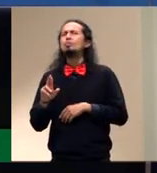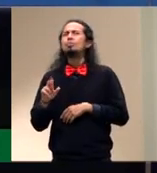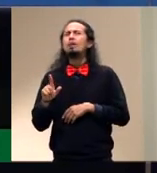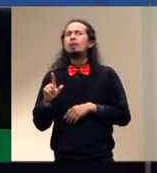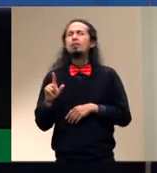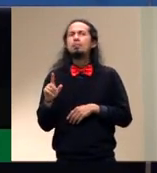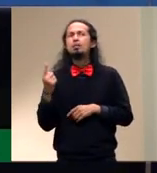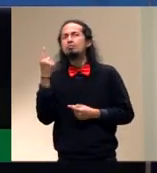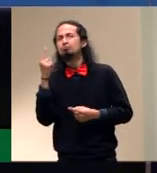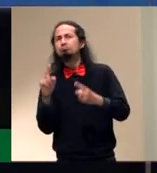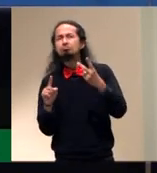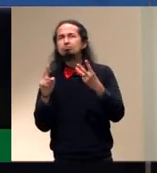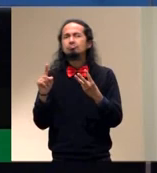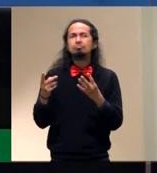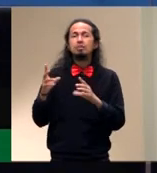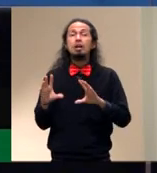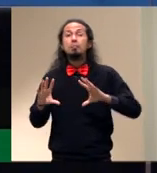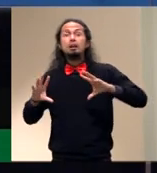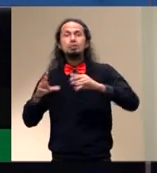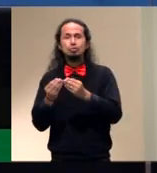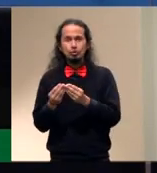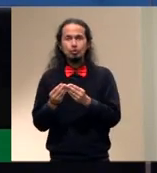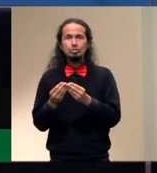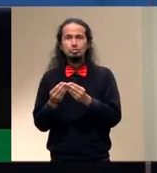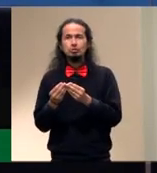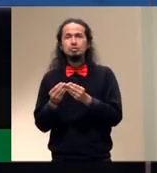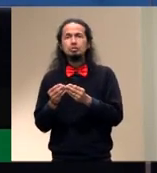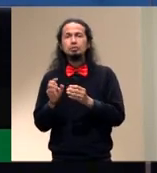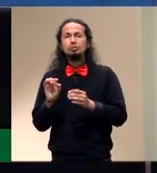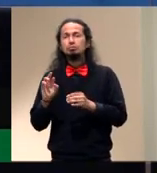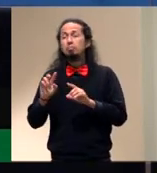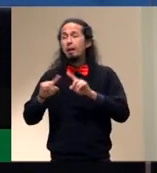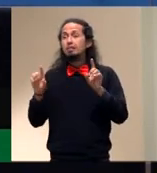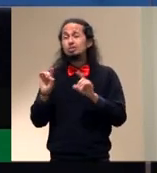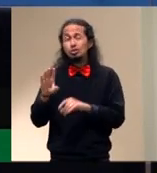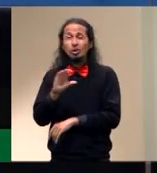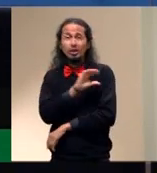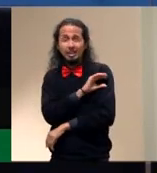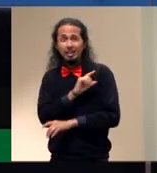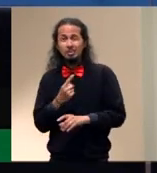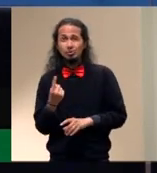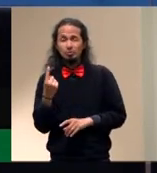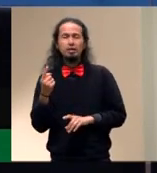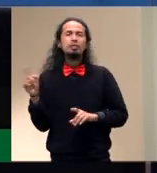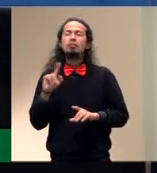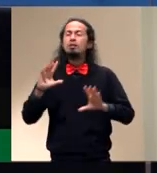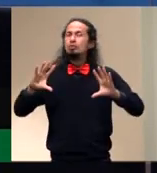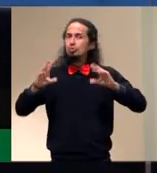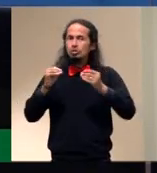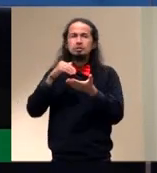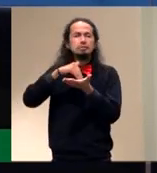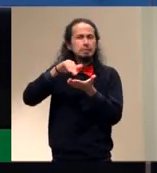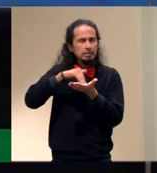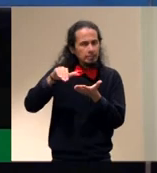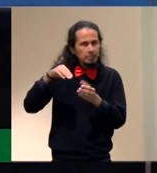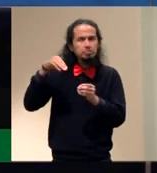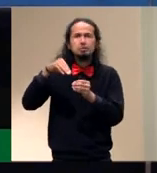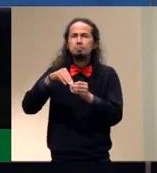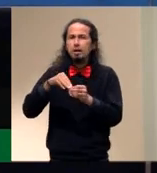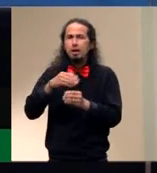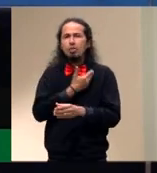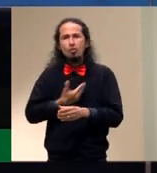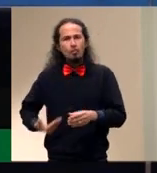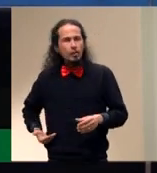unidade, mas é também de uma rede, é também de um governo municipal, é também de uma secretaria de educação, que